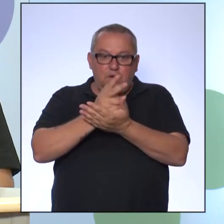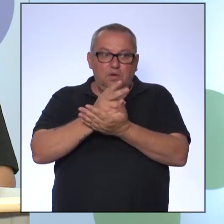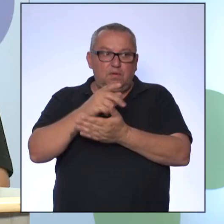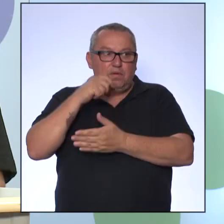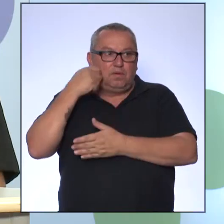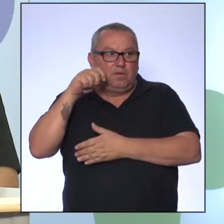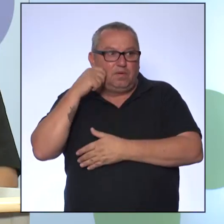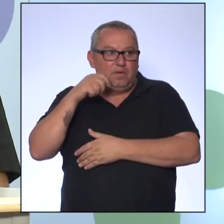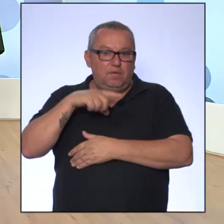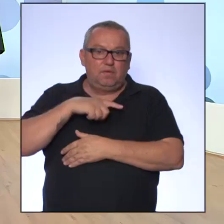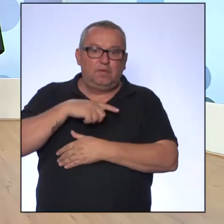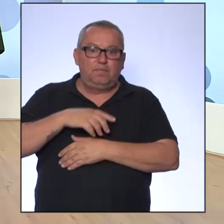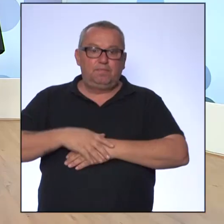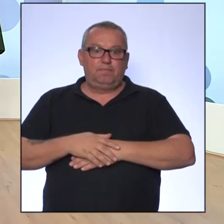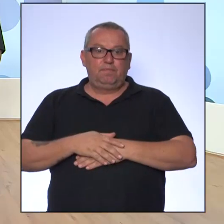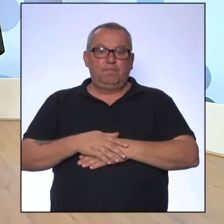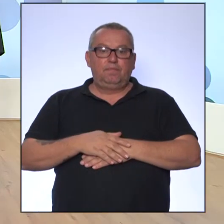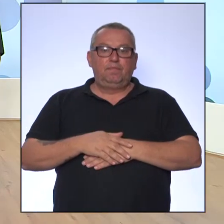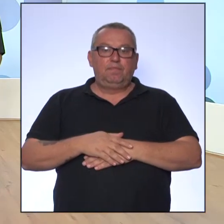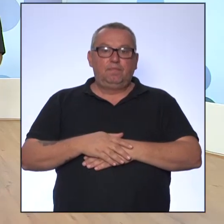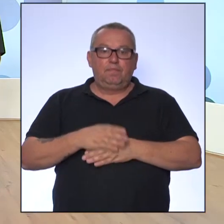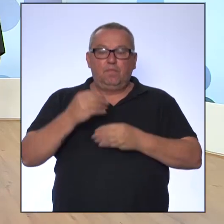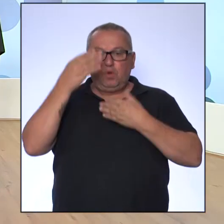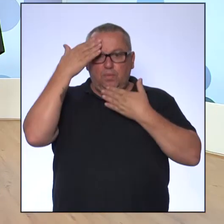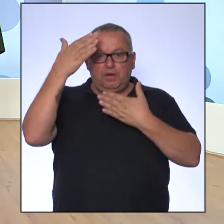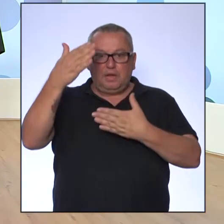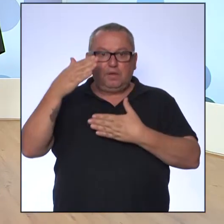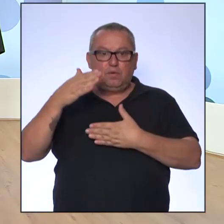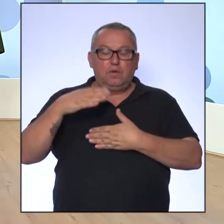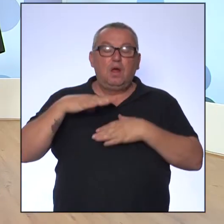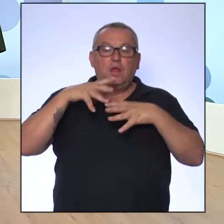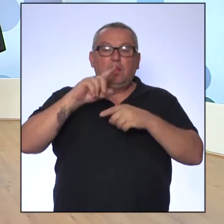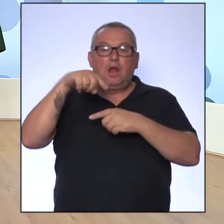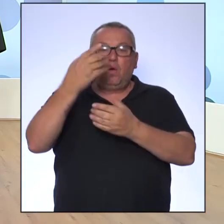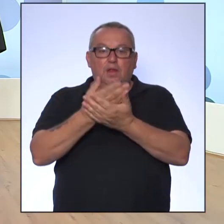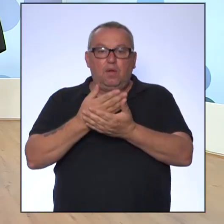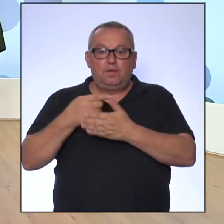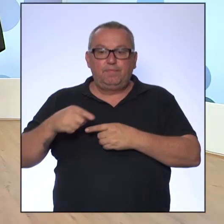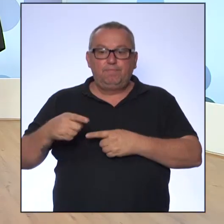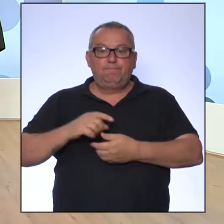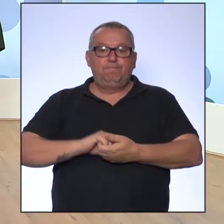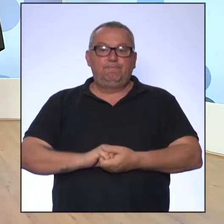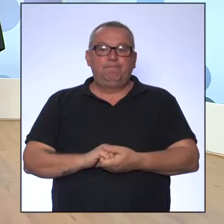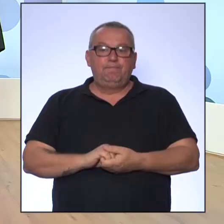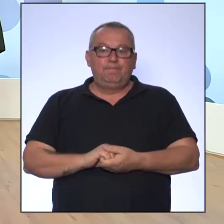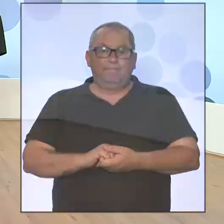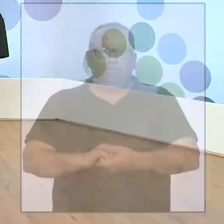vestibular, vai estar lá. Muito bem. Muito obrigado. Muito obrigado a todos. Até a próxima semana.